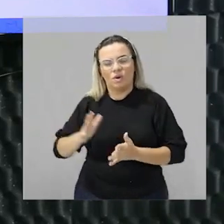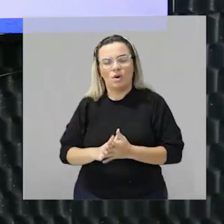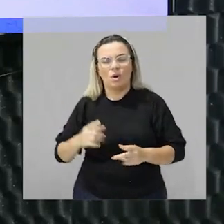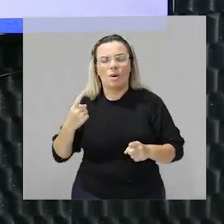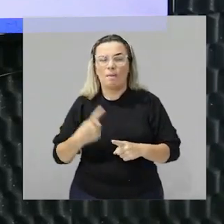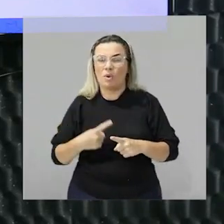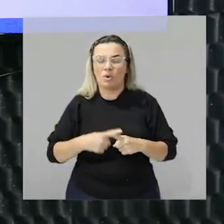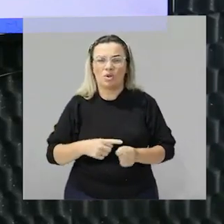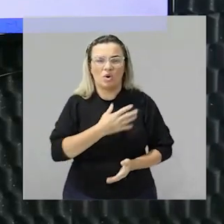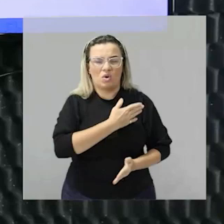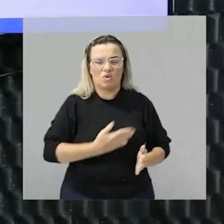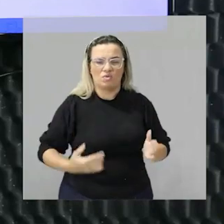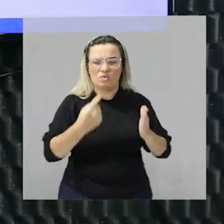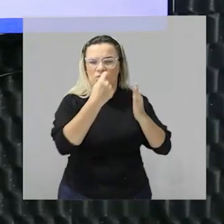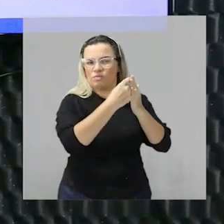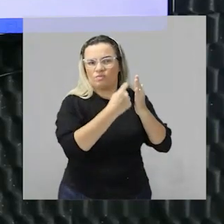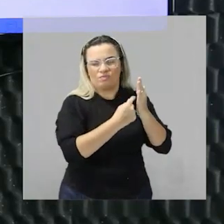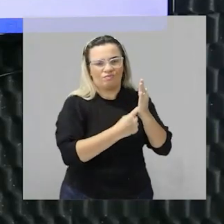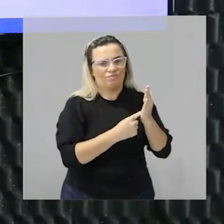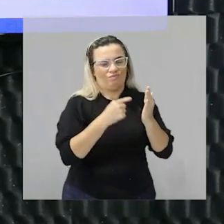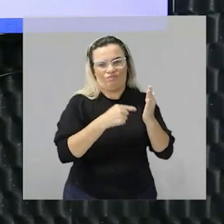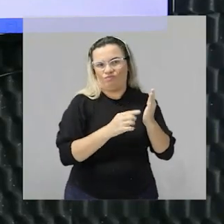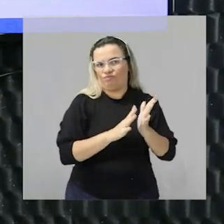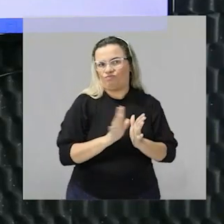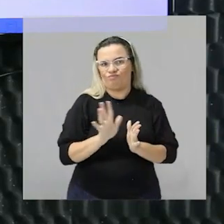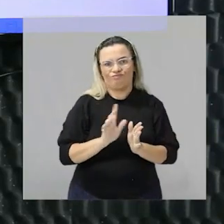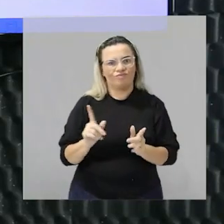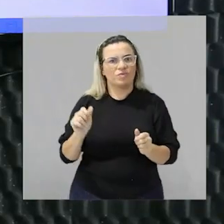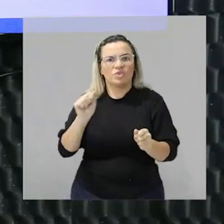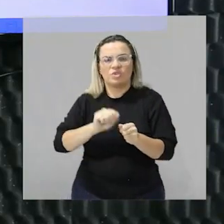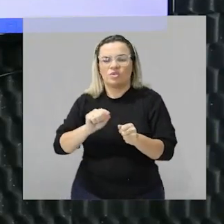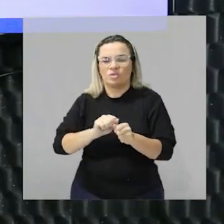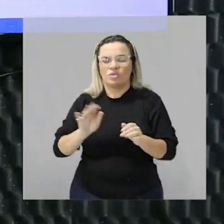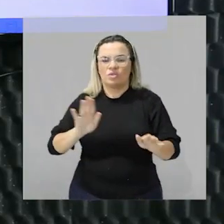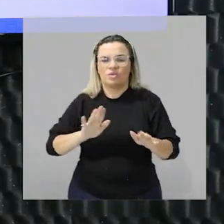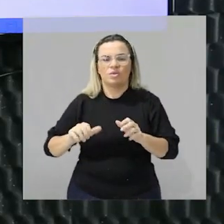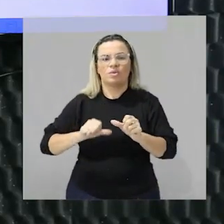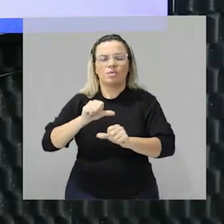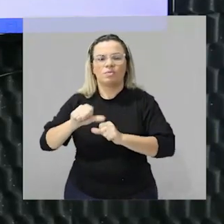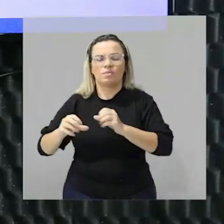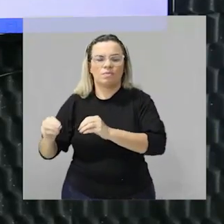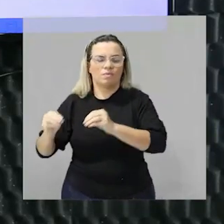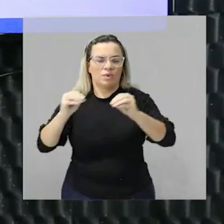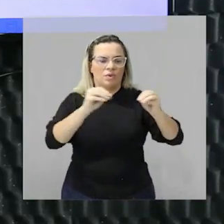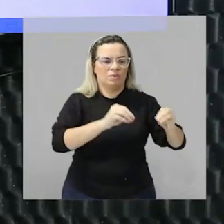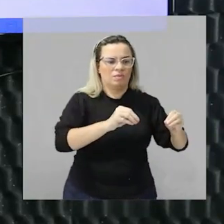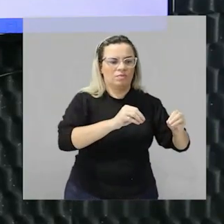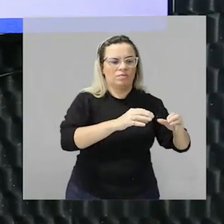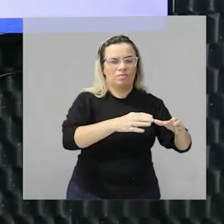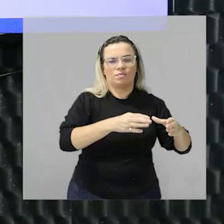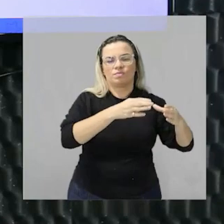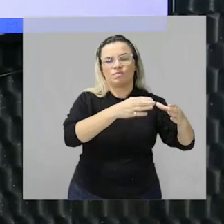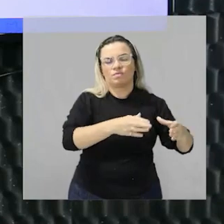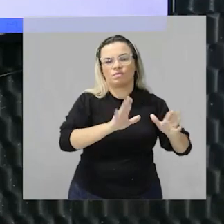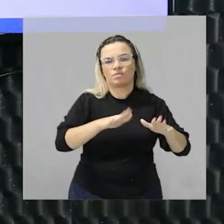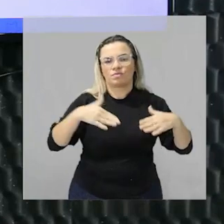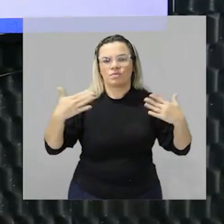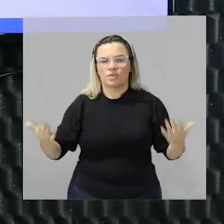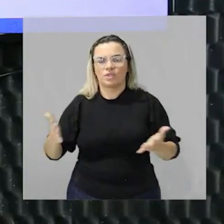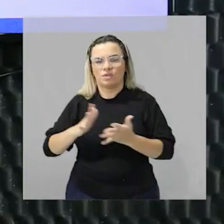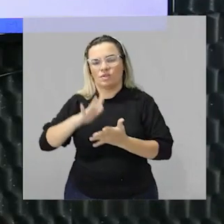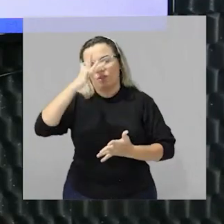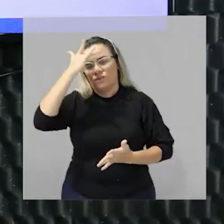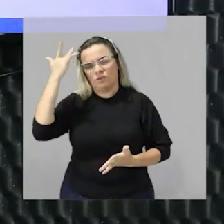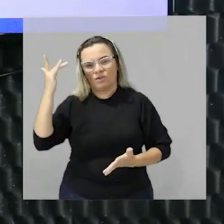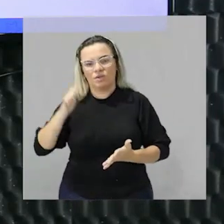de recolocar essas pessoas dos cortiços que estavam sendo demolidos em outras áreas. Então, qual foi a saída de muitos